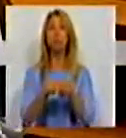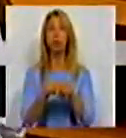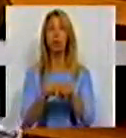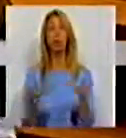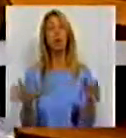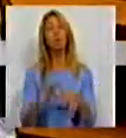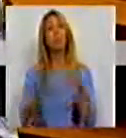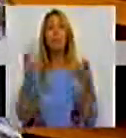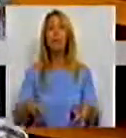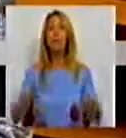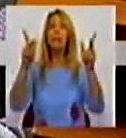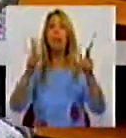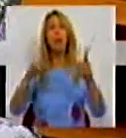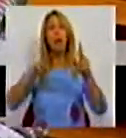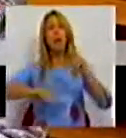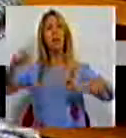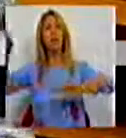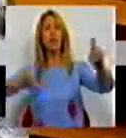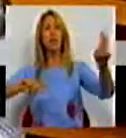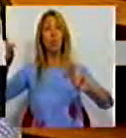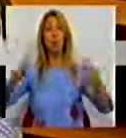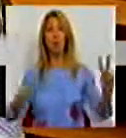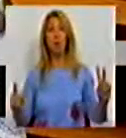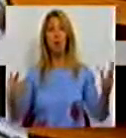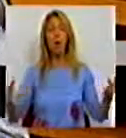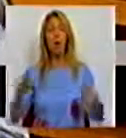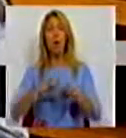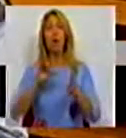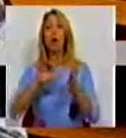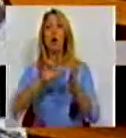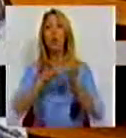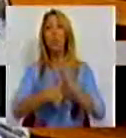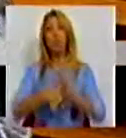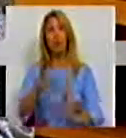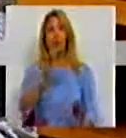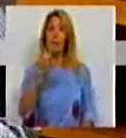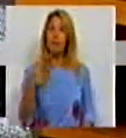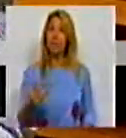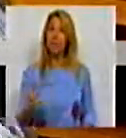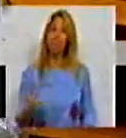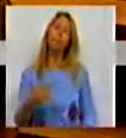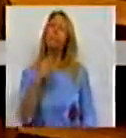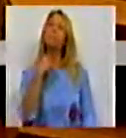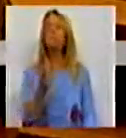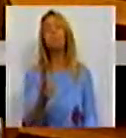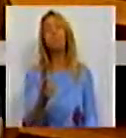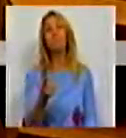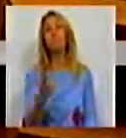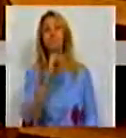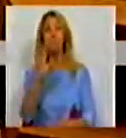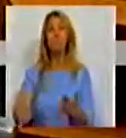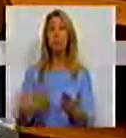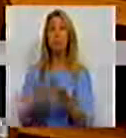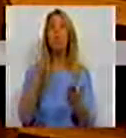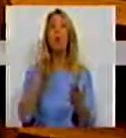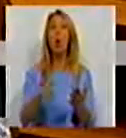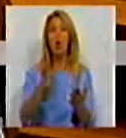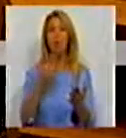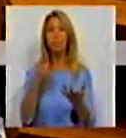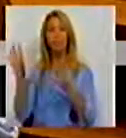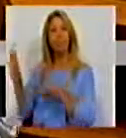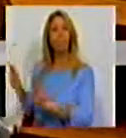disponíveis para, na especialidade, melhorar algumas dessas reservas, tendo em conta que as vossas propostas podem